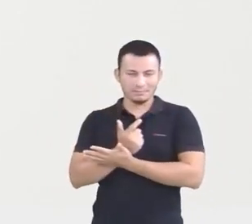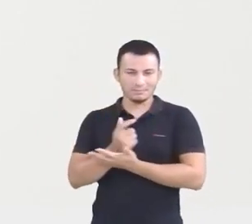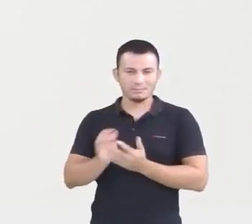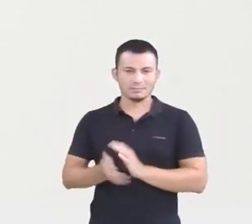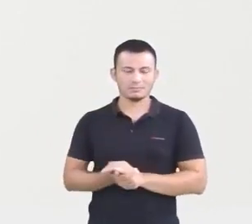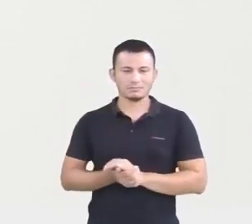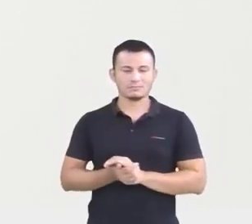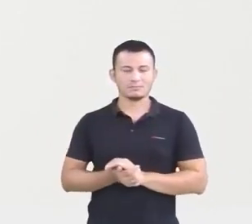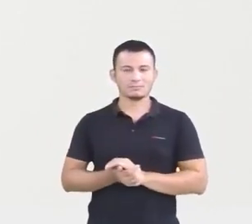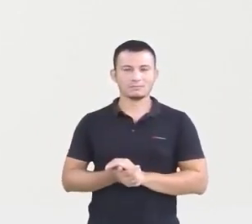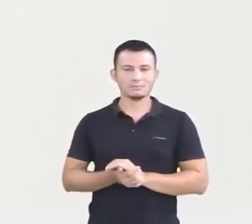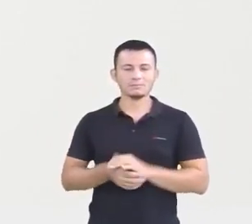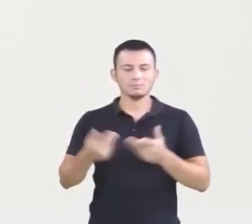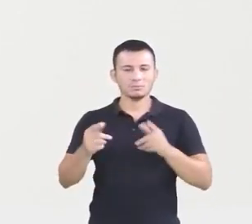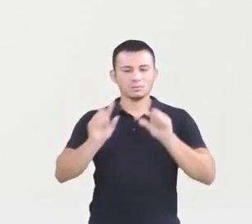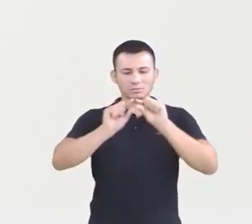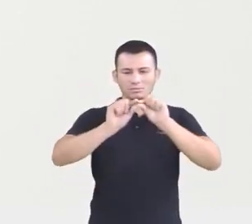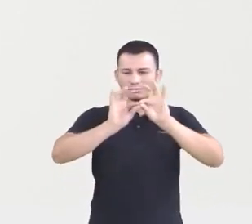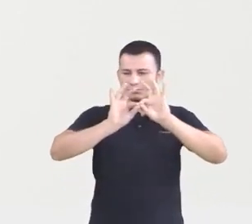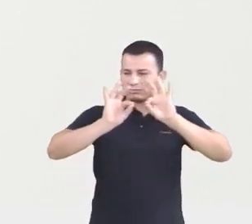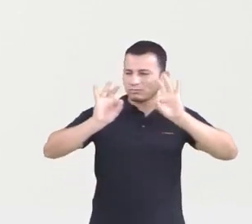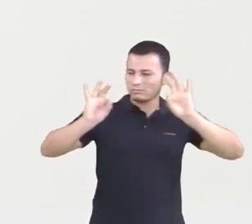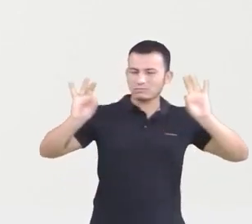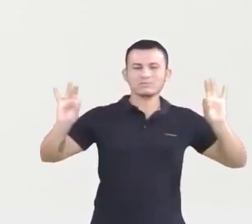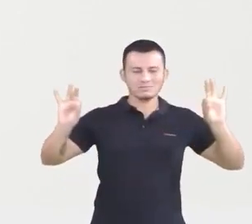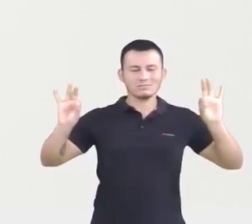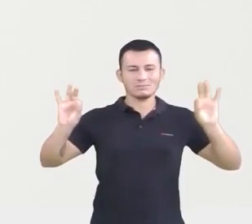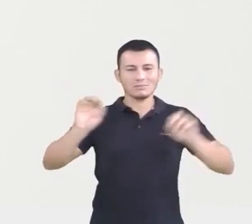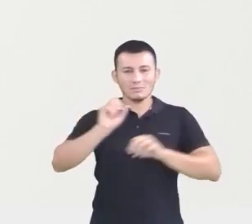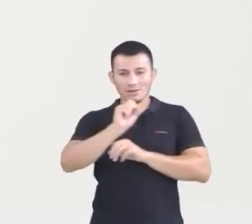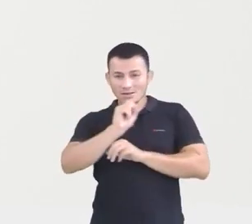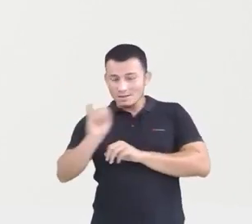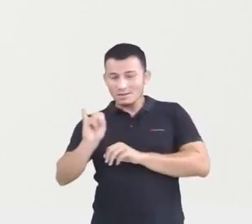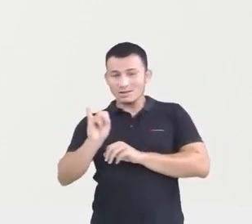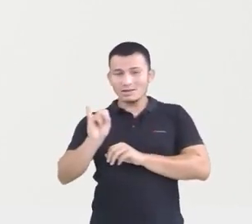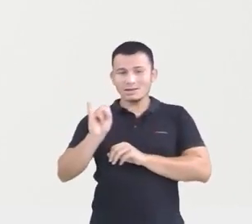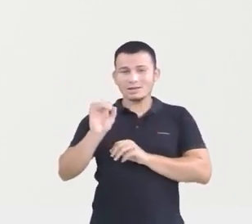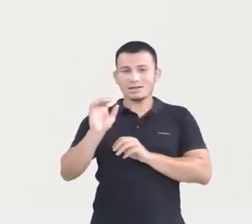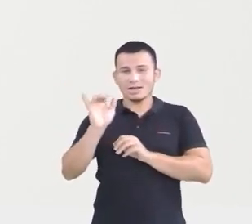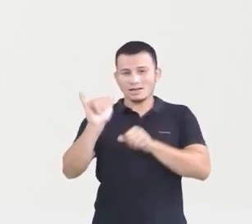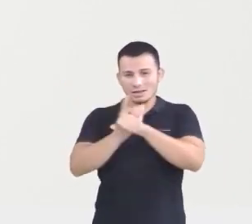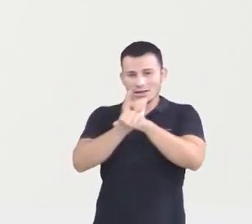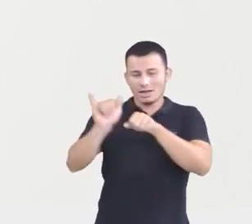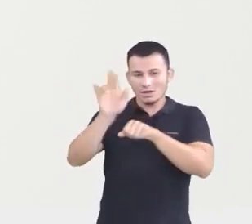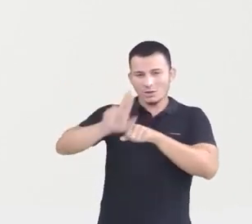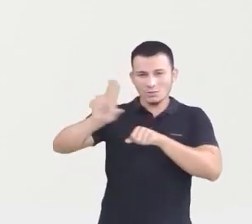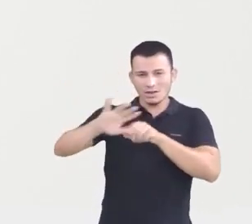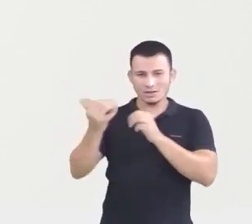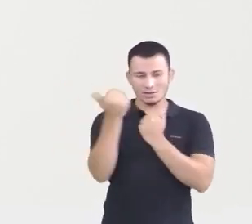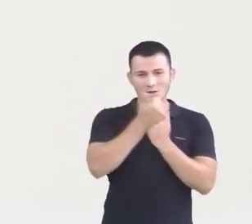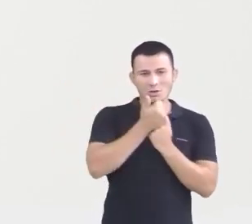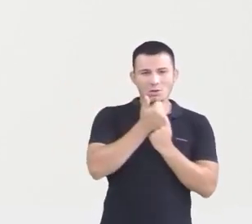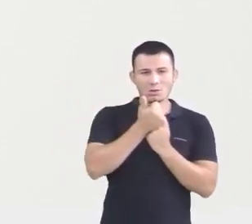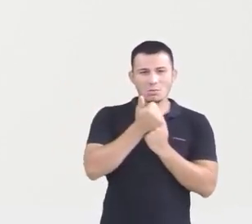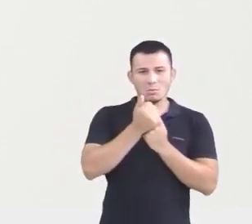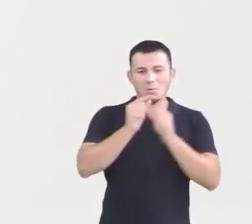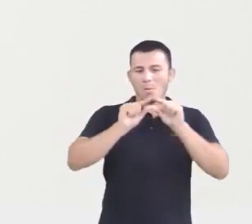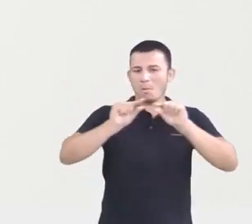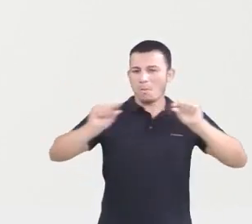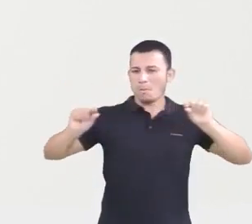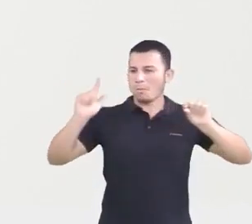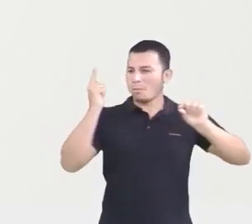Então, é um nome extenso e que, se não usar os elementos, ele vai ficar sendo repetido eternamente, até acabar o